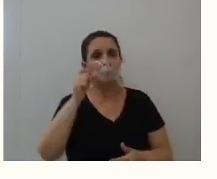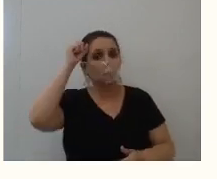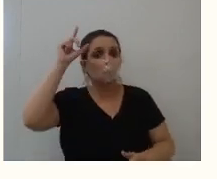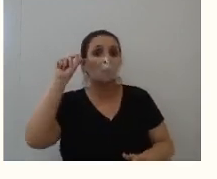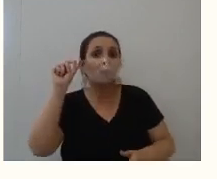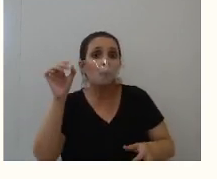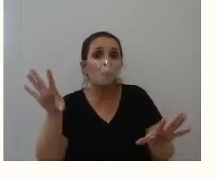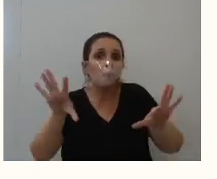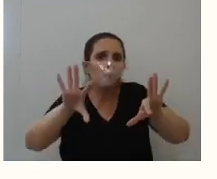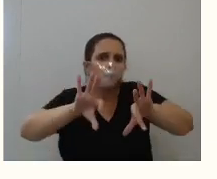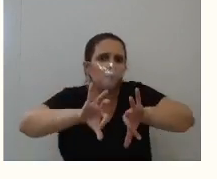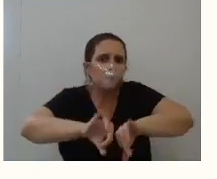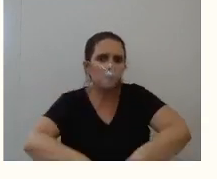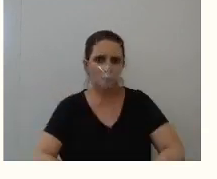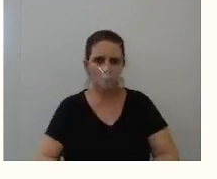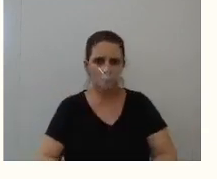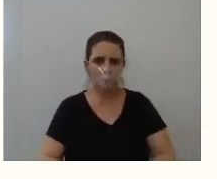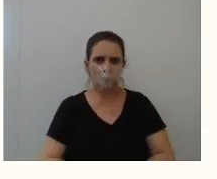de